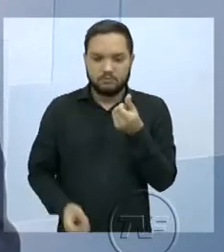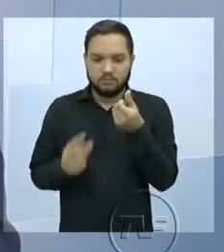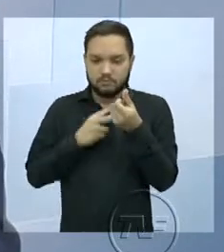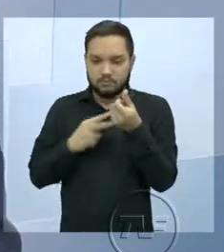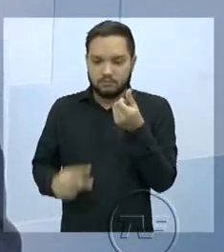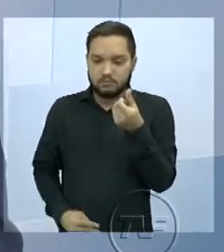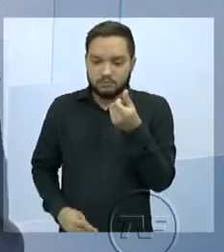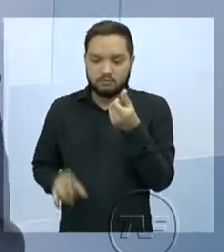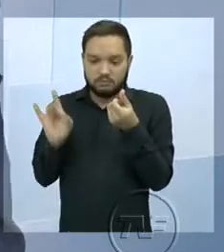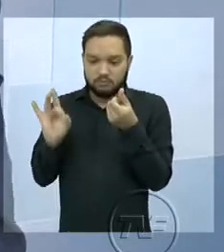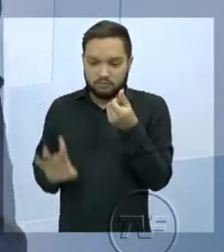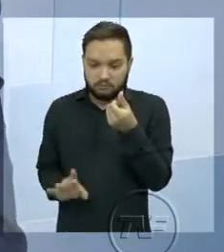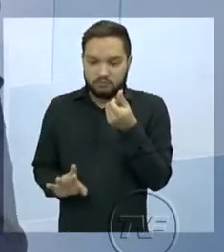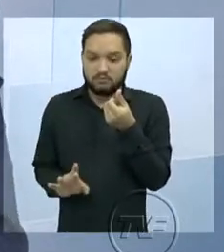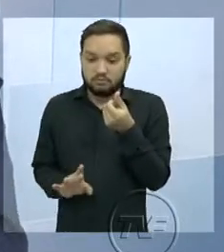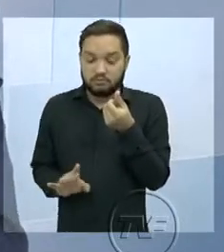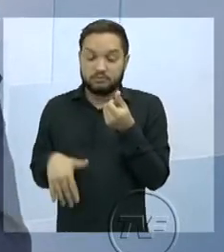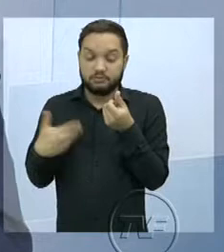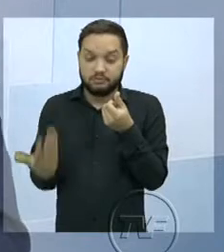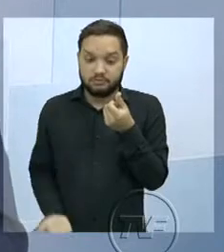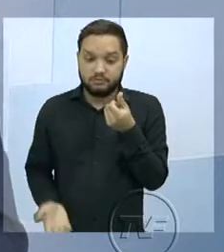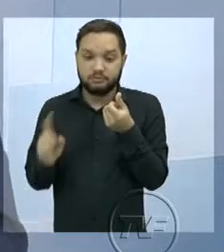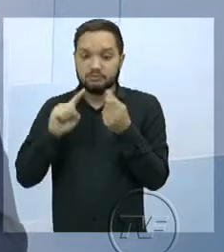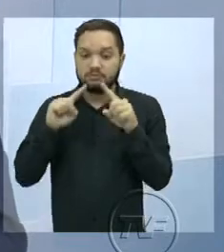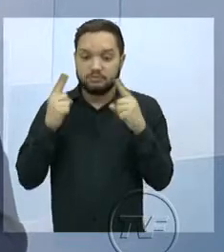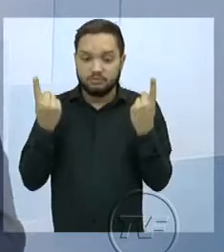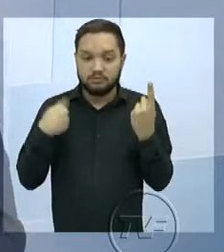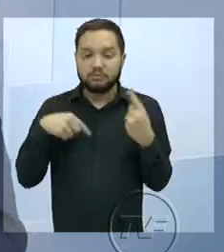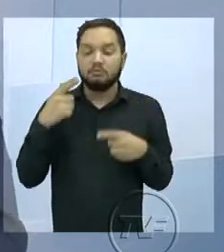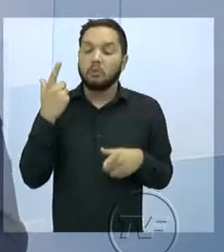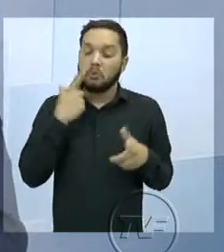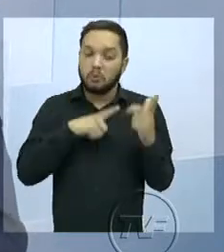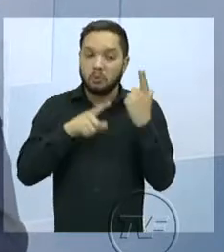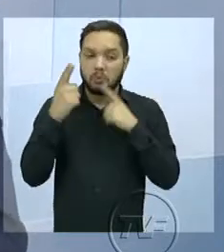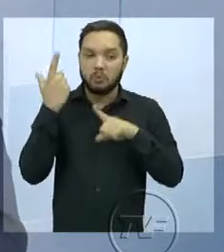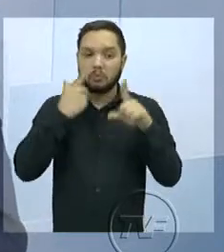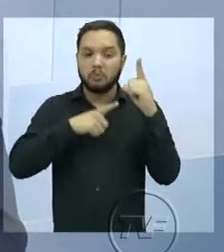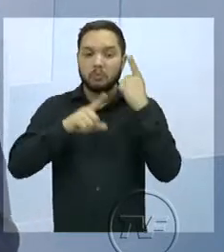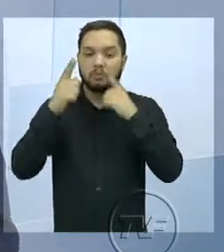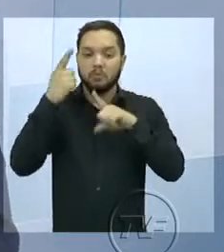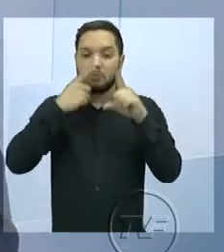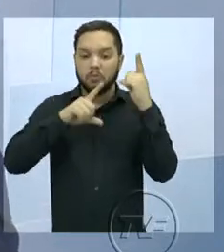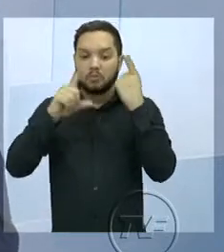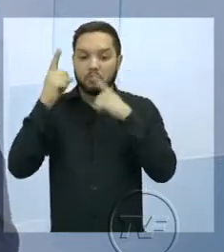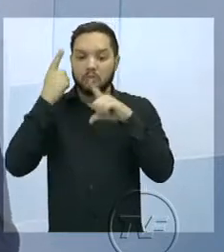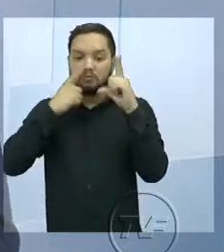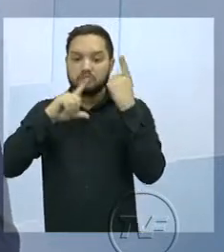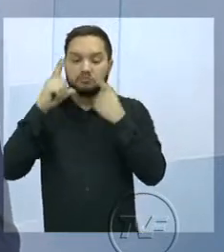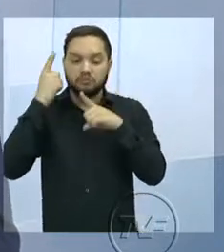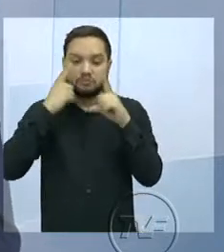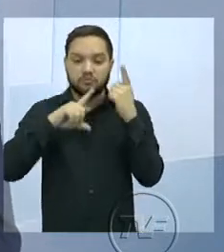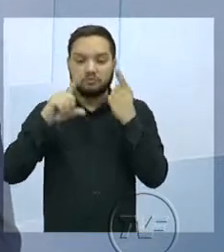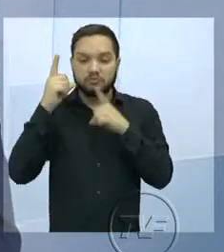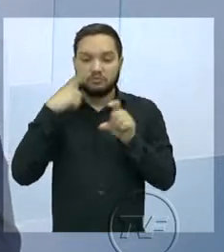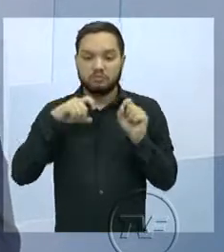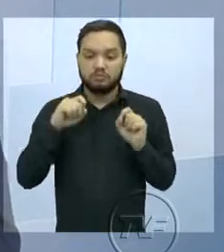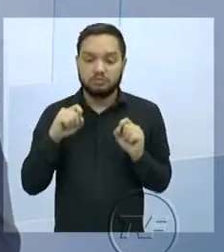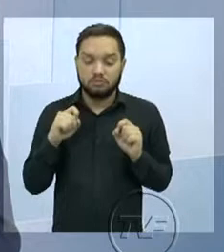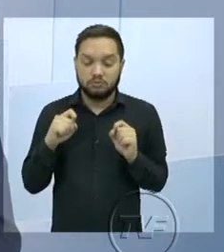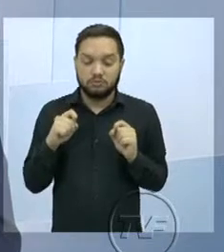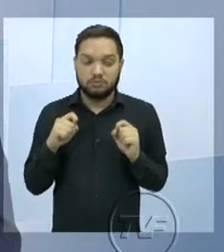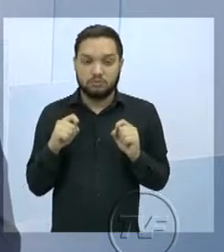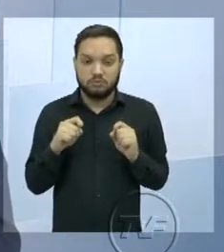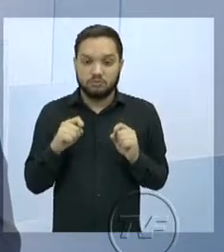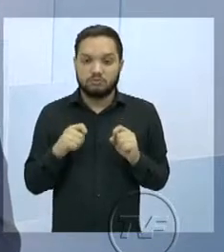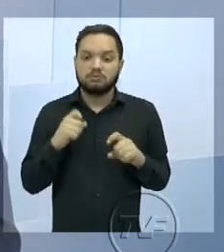vereadores de oposição dentro da Câmara, mas nós temos conseguido elevar bastante o número